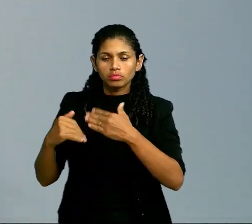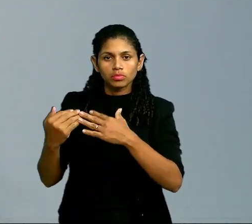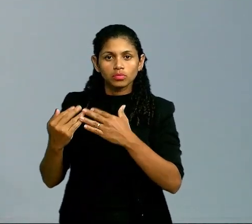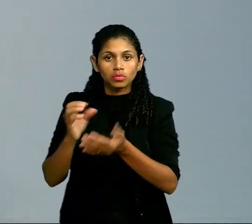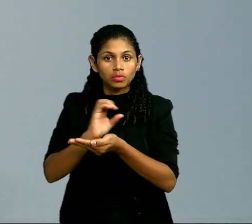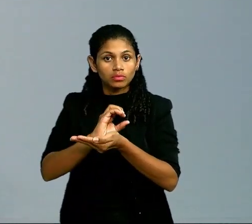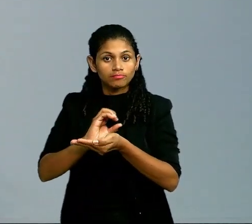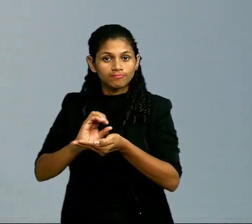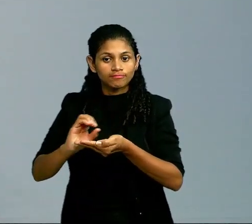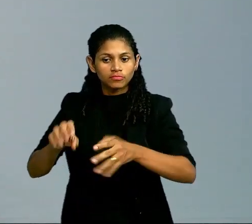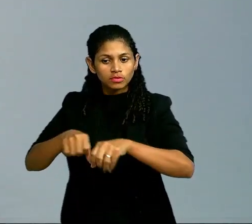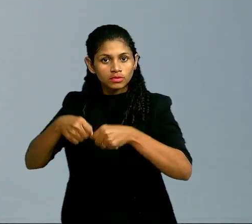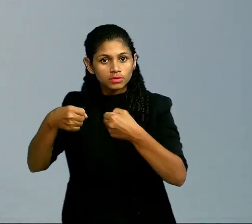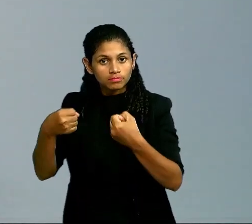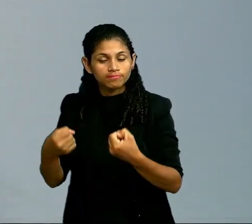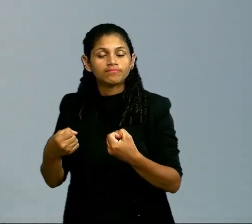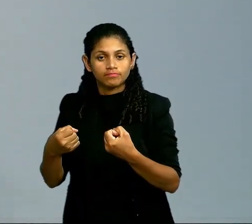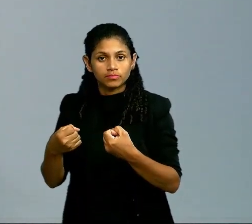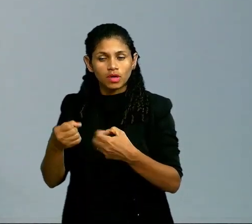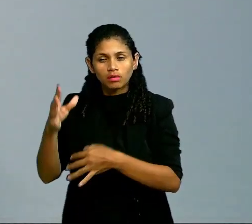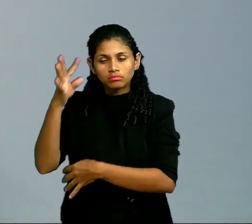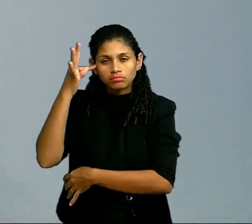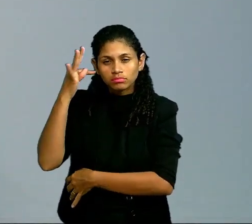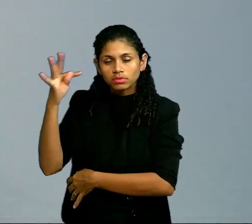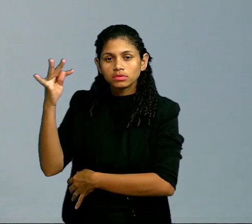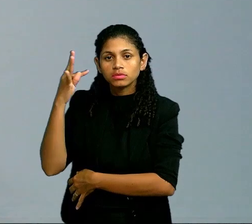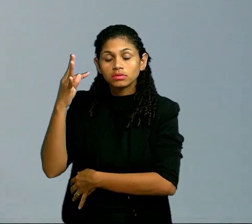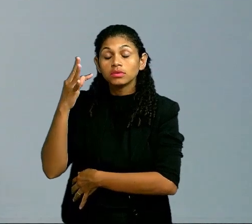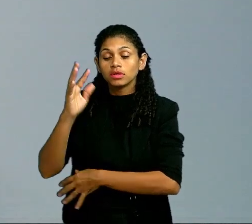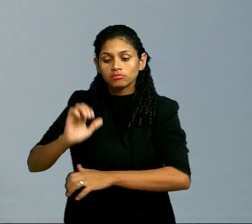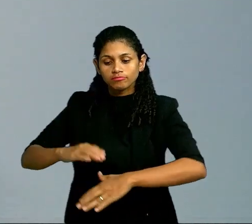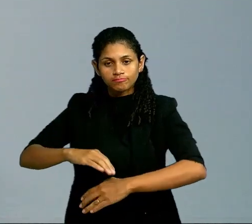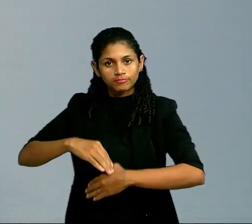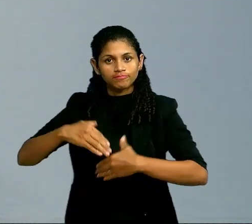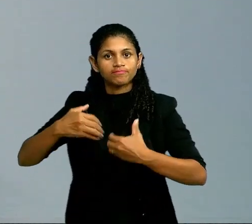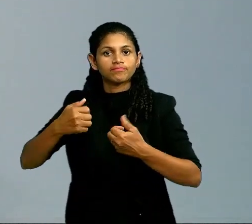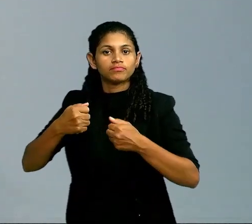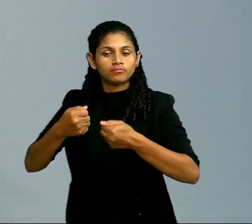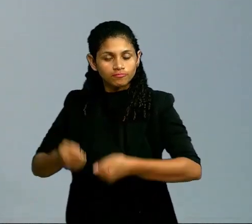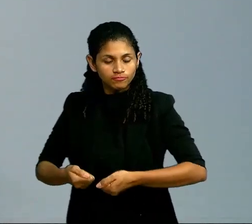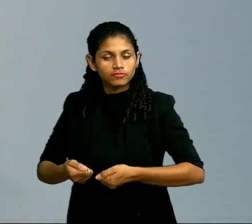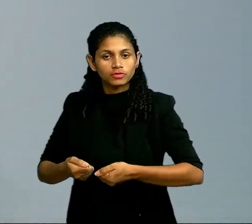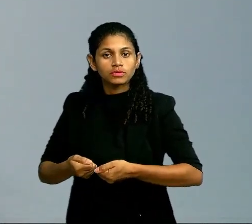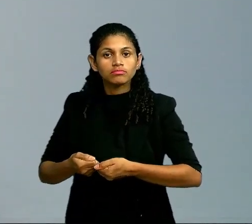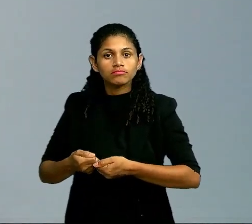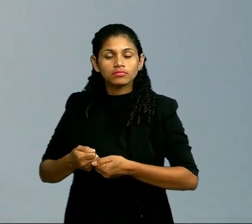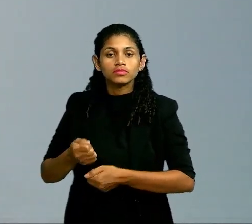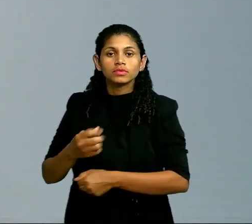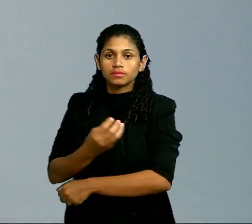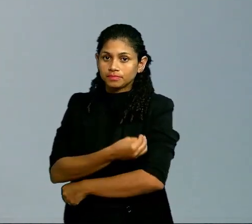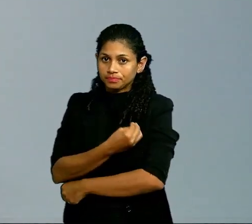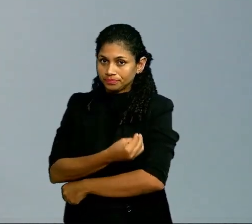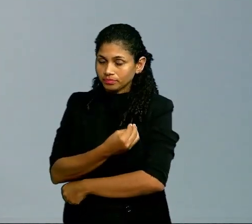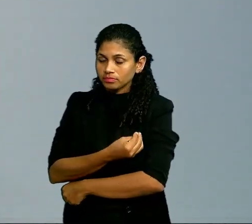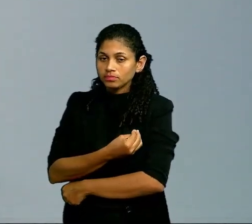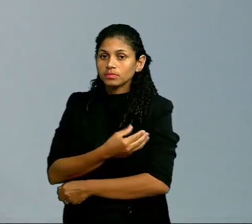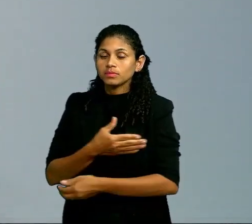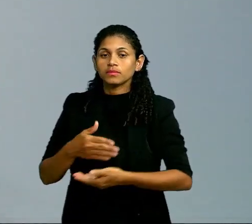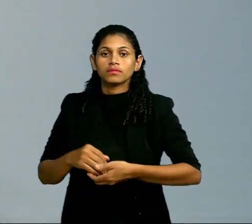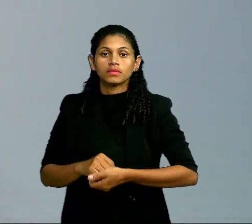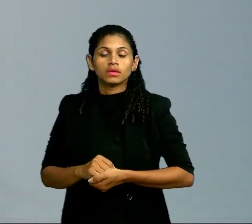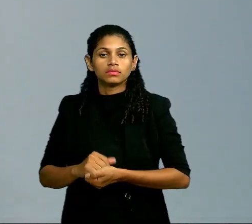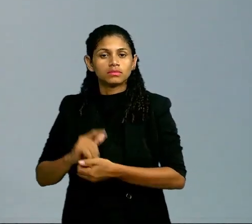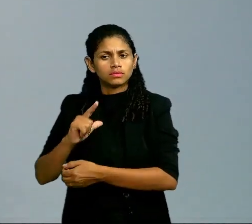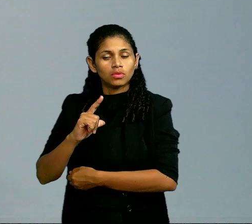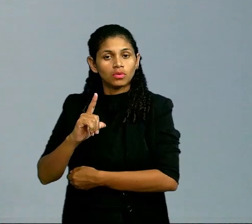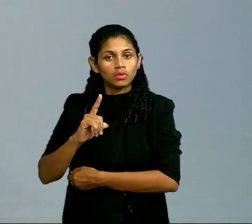se quebrou então essa teoria da força vital. Então hoje é possível ter conhecimentos de compostos orgânicos que foram obtidos